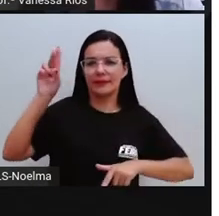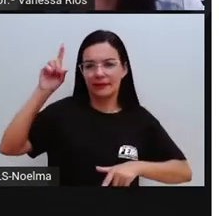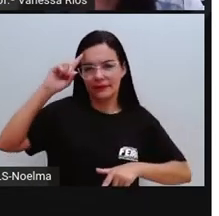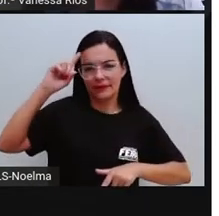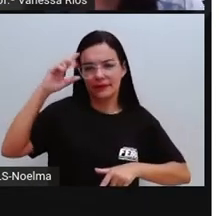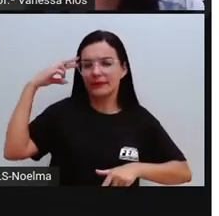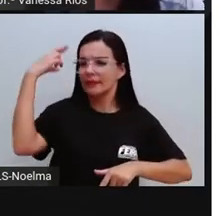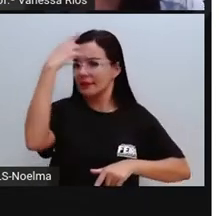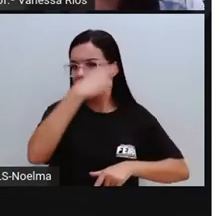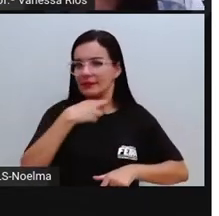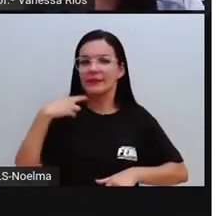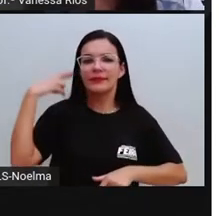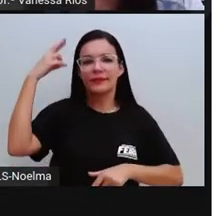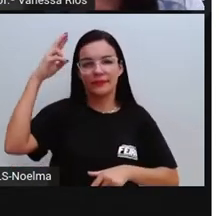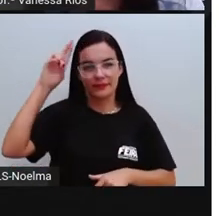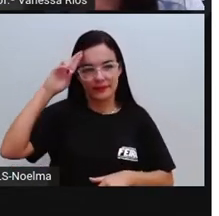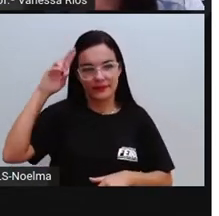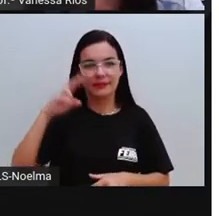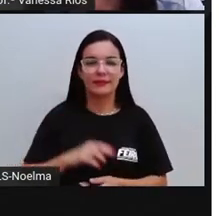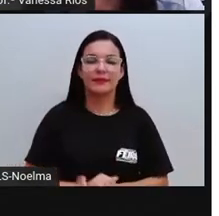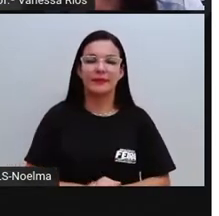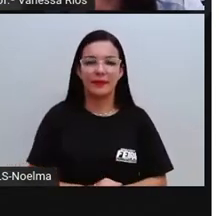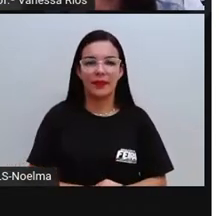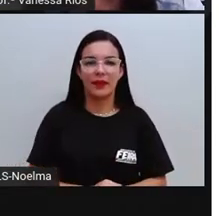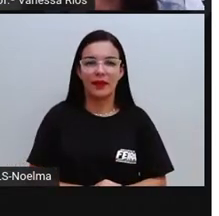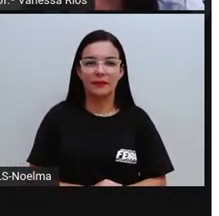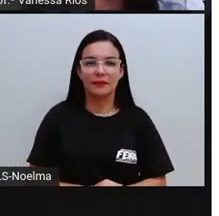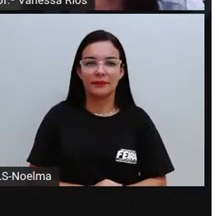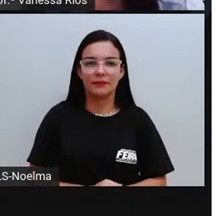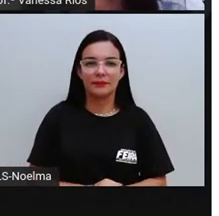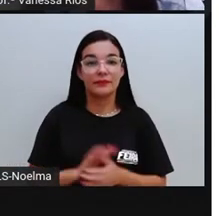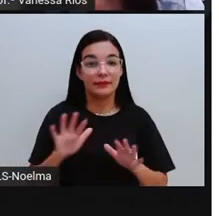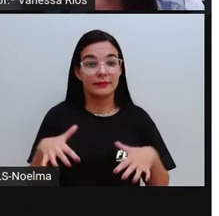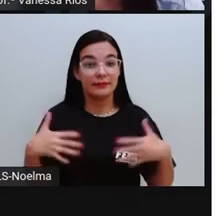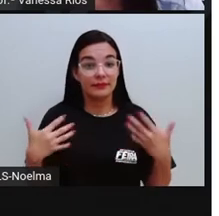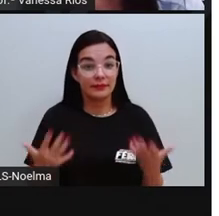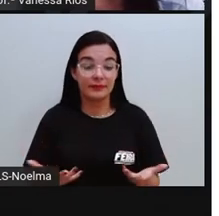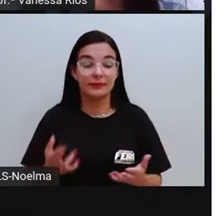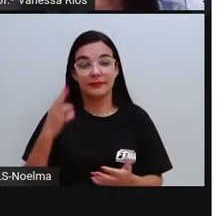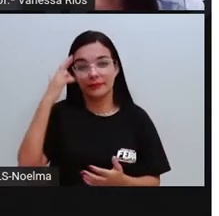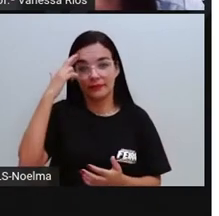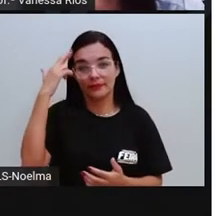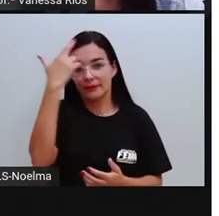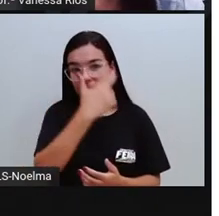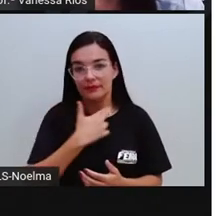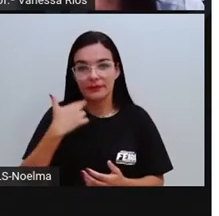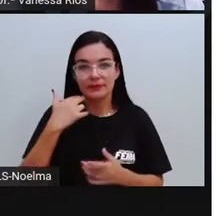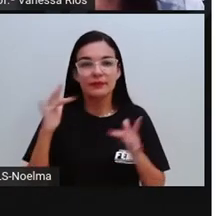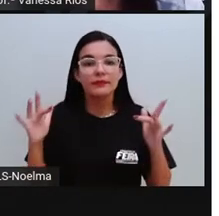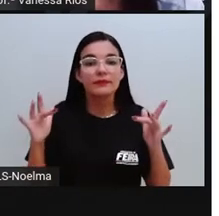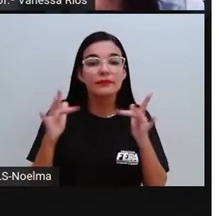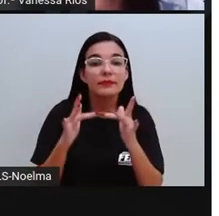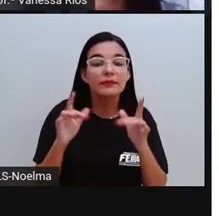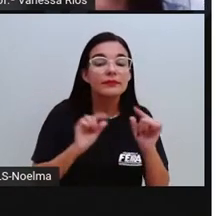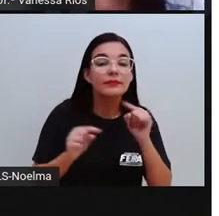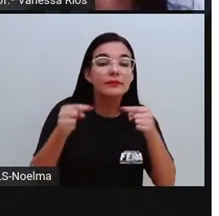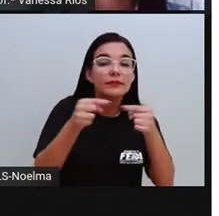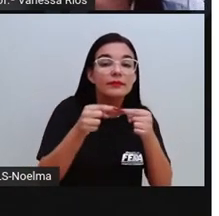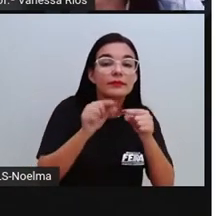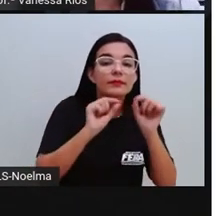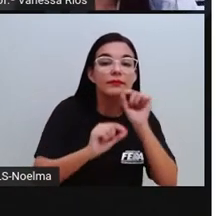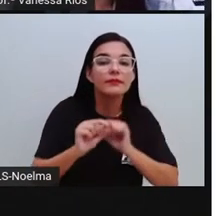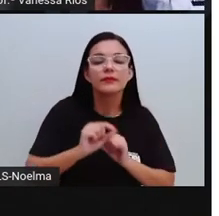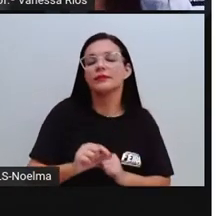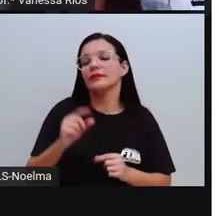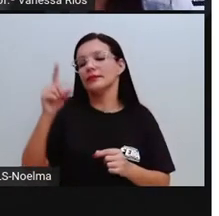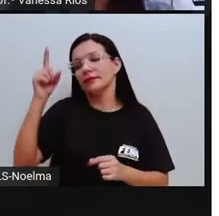o que a gente conhece e entende por rotina. Então, assim, a rotina, ela está relacionada aos hábitos